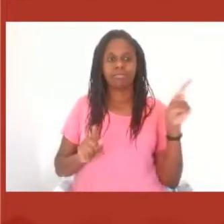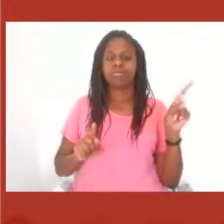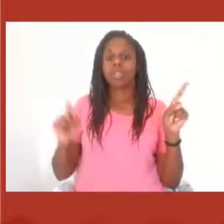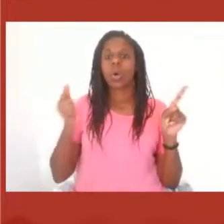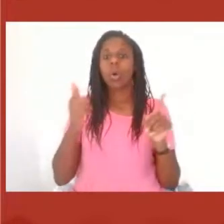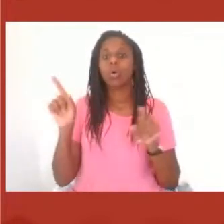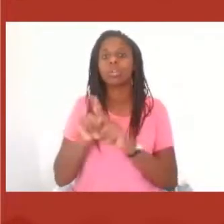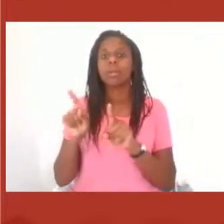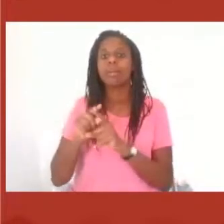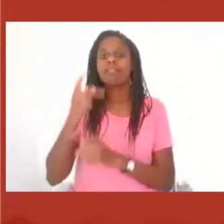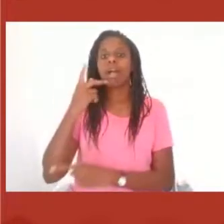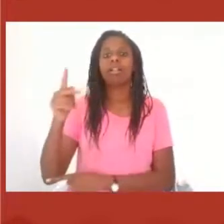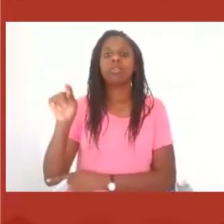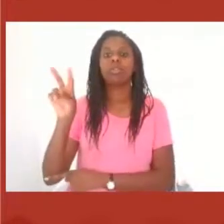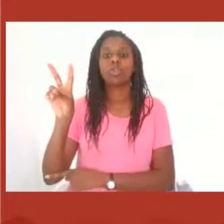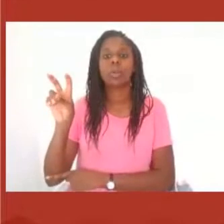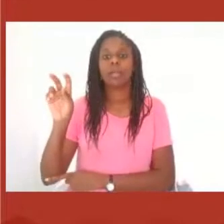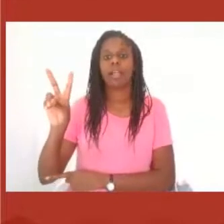Então,